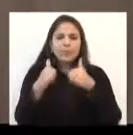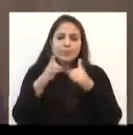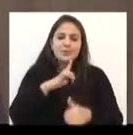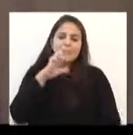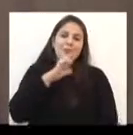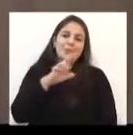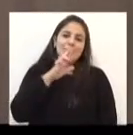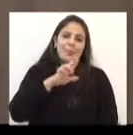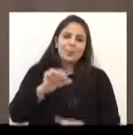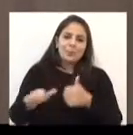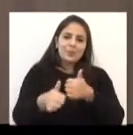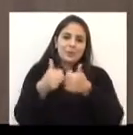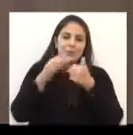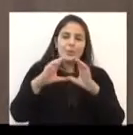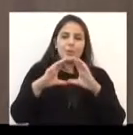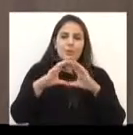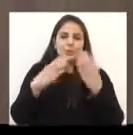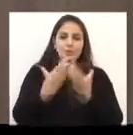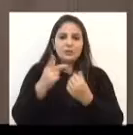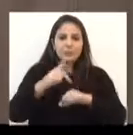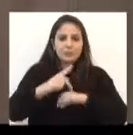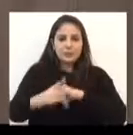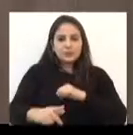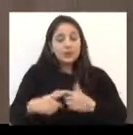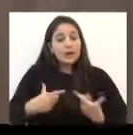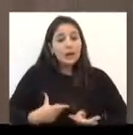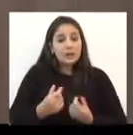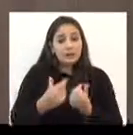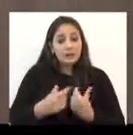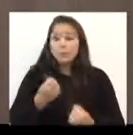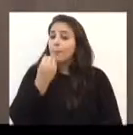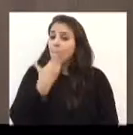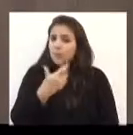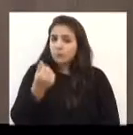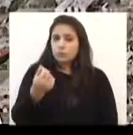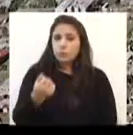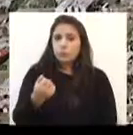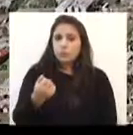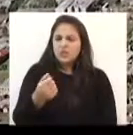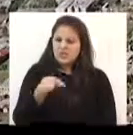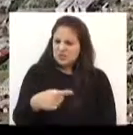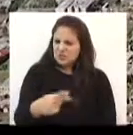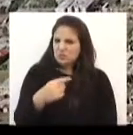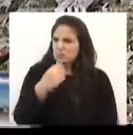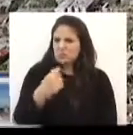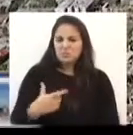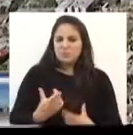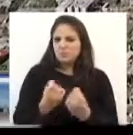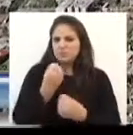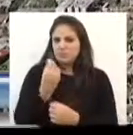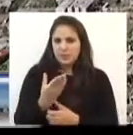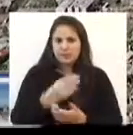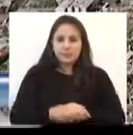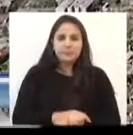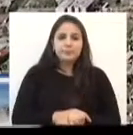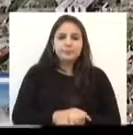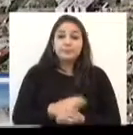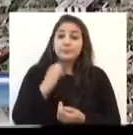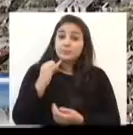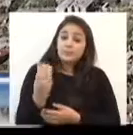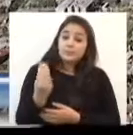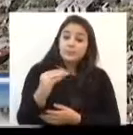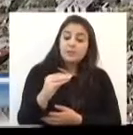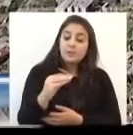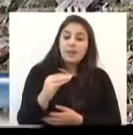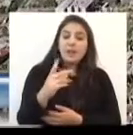melhor para a comunidade de Passo Fundo, gastando bem o recurso. E isso não é gastar bem. Caso seja instaurada, a CPI terá